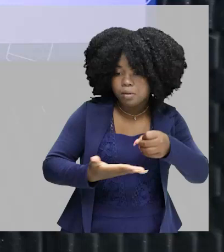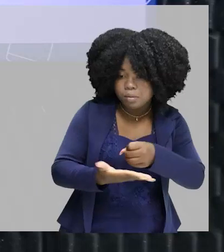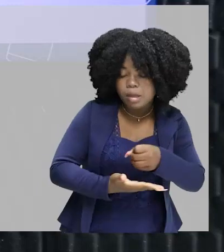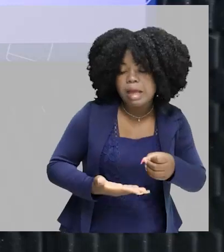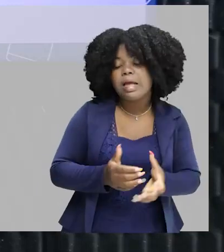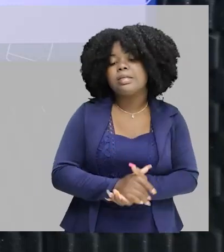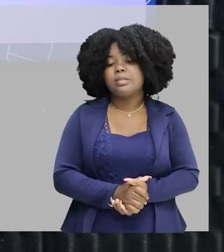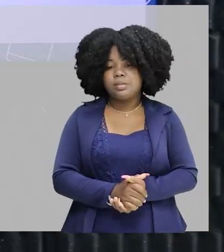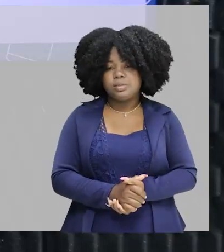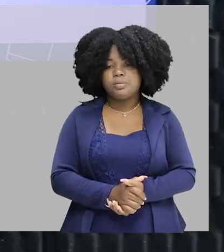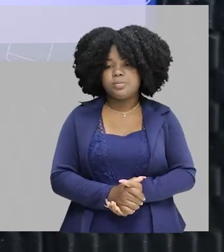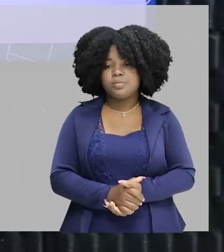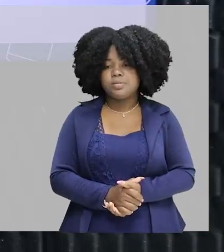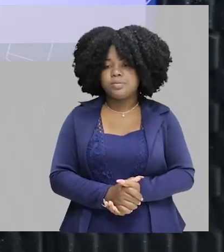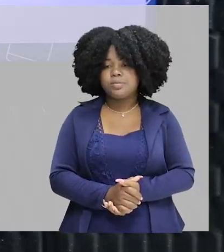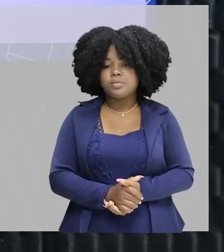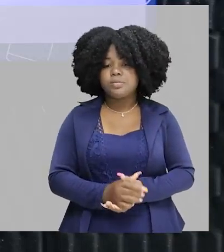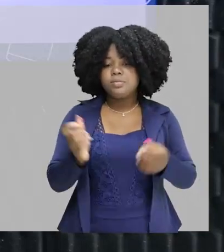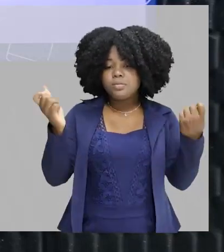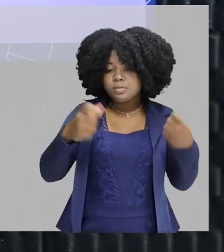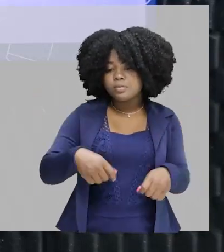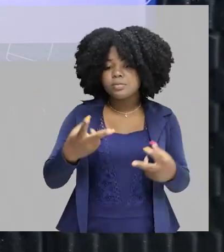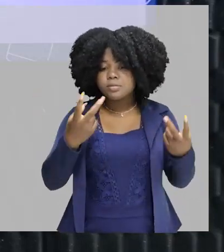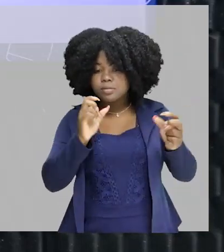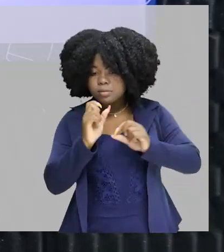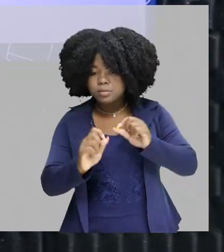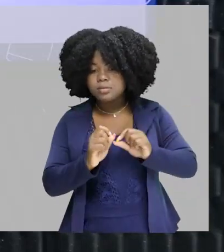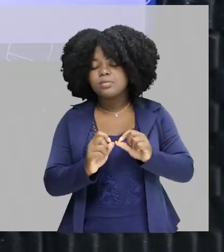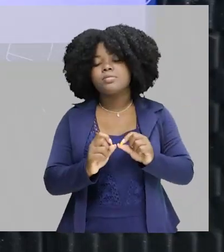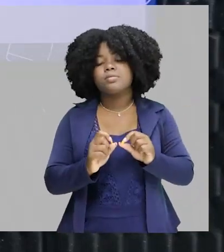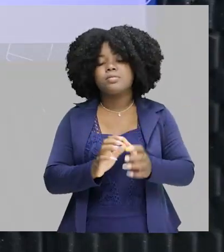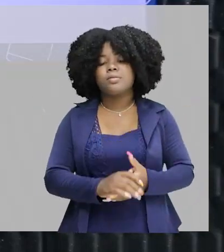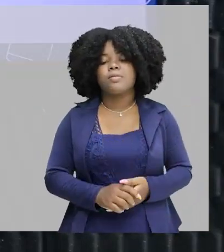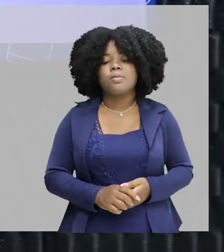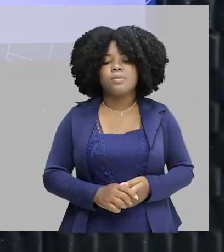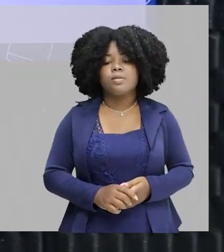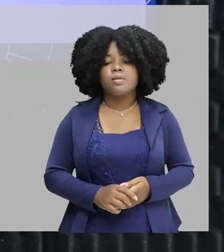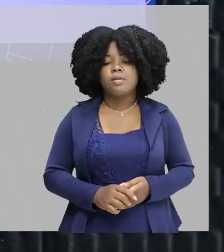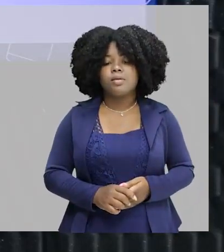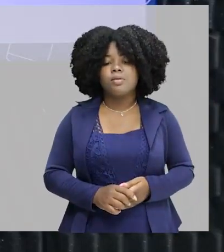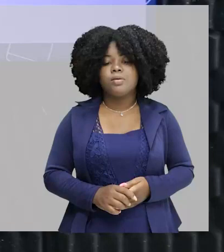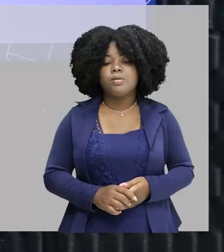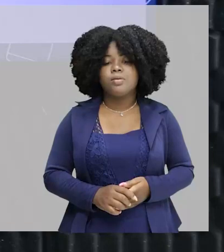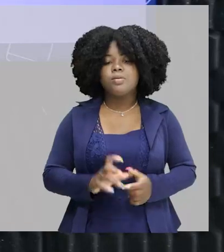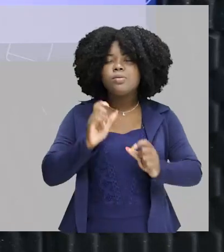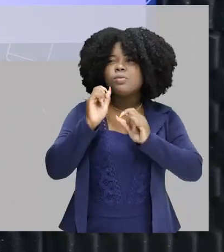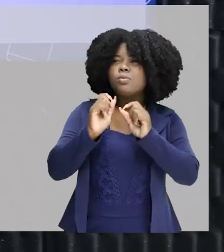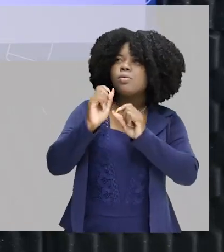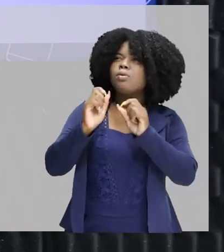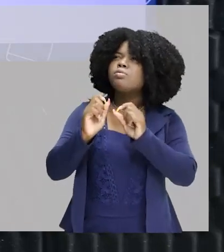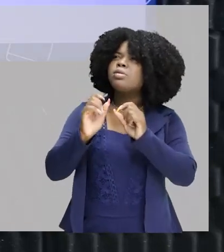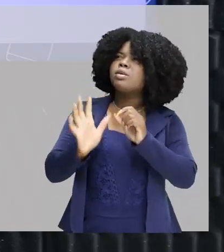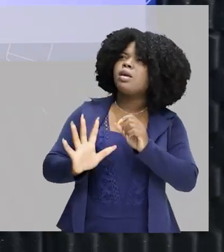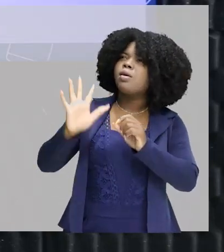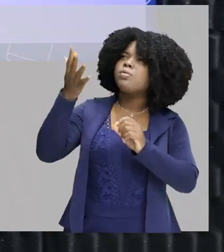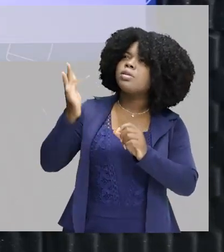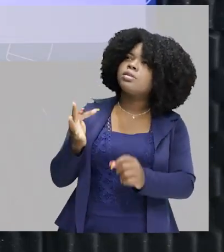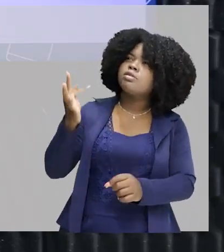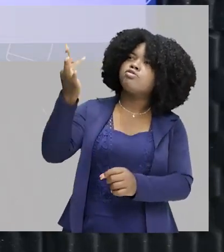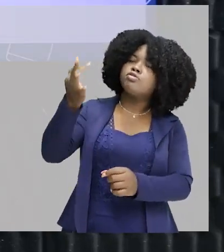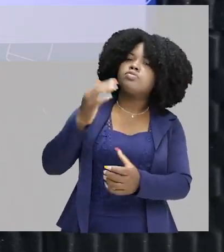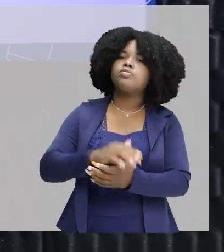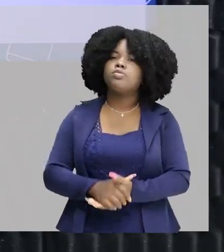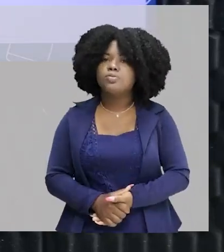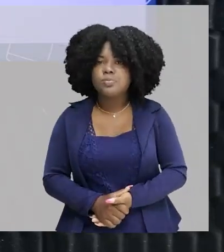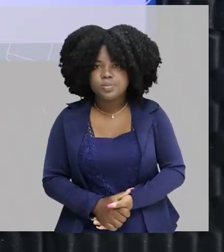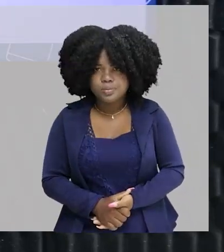conhecimento prévio, nós podemos estimar, né, algo que irá acontecer, um cálculo para